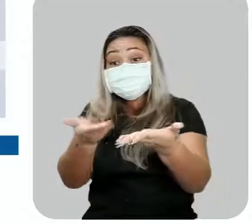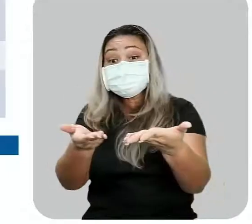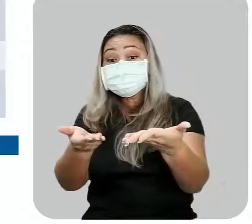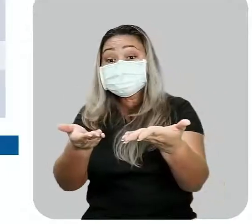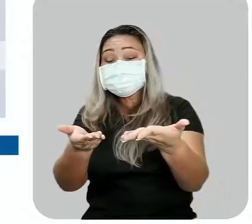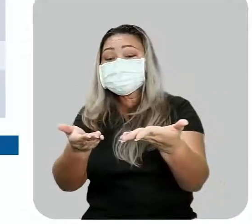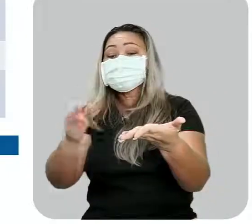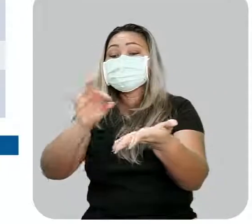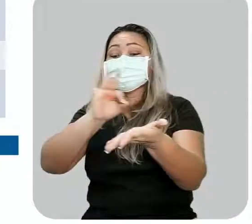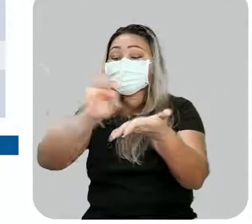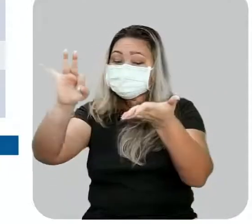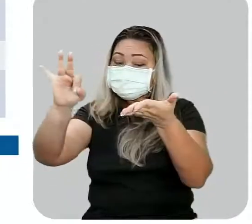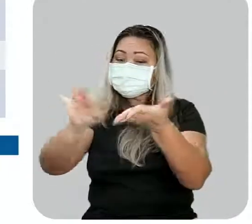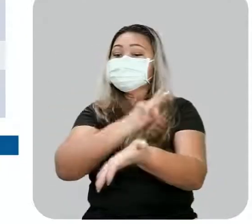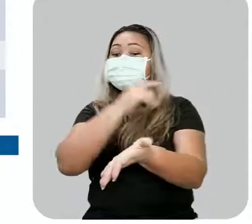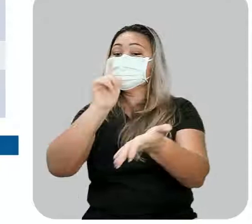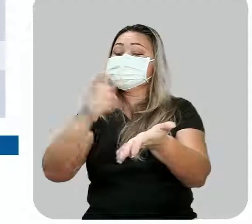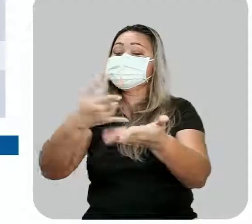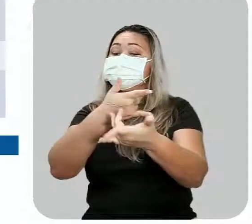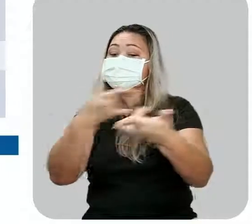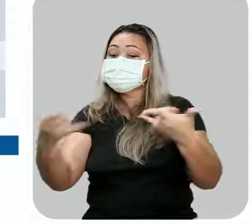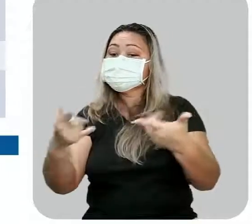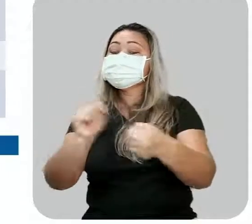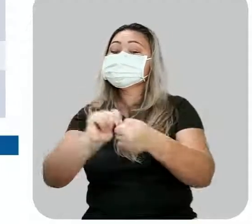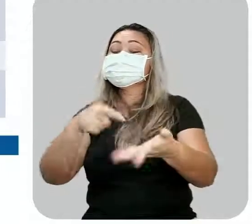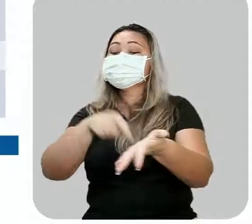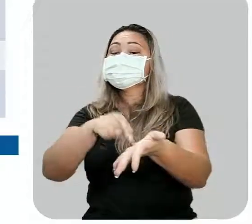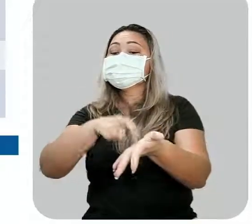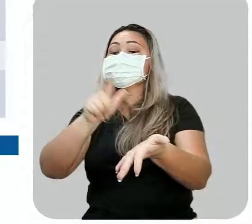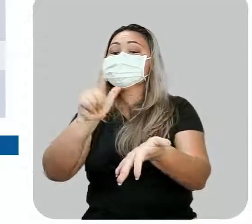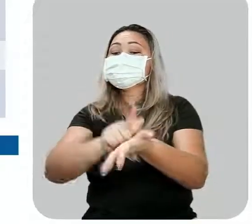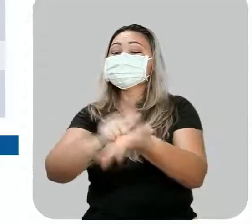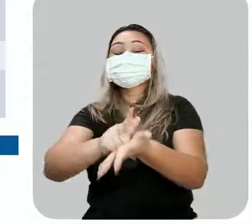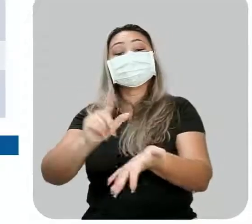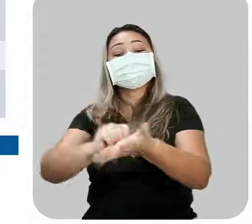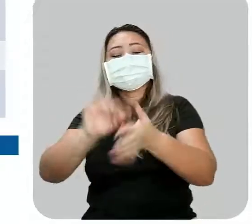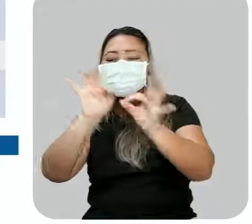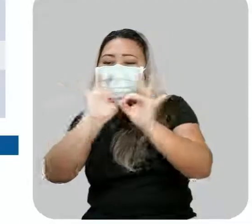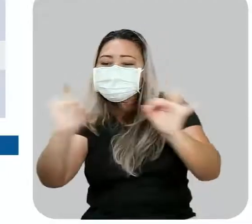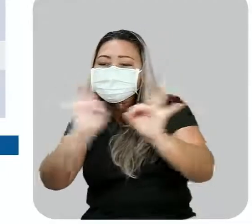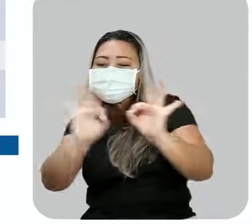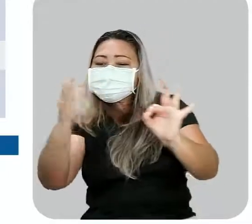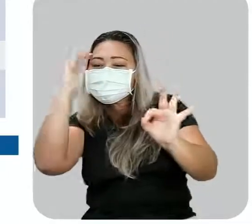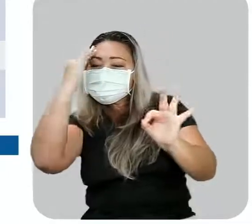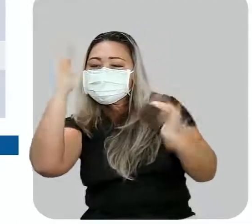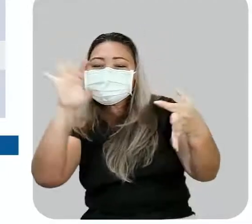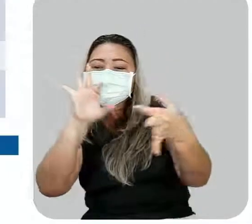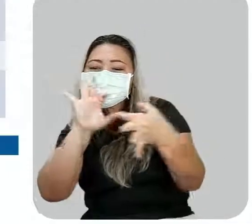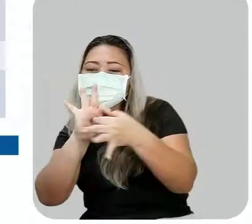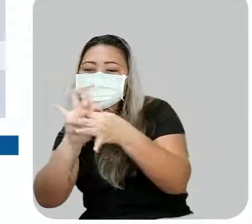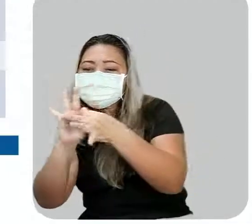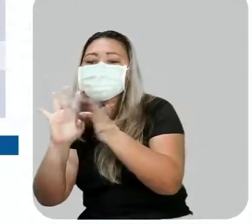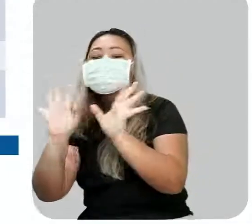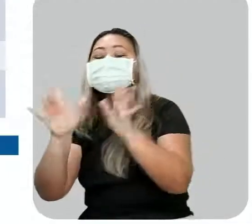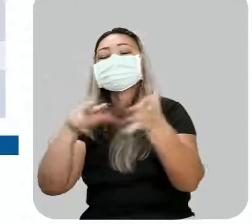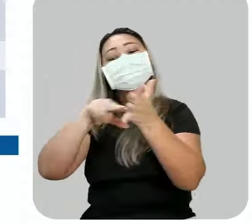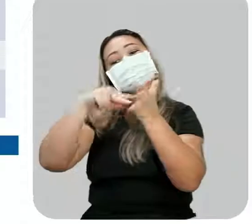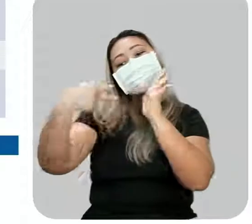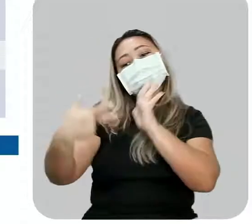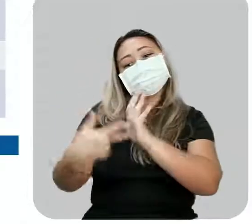este cheque. Então, você tem que ler a frase para entender o contexto e